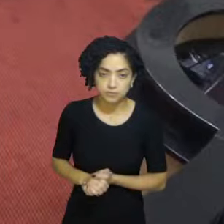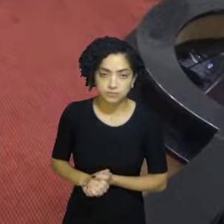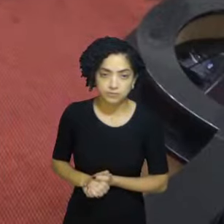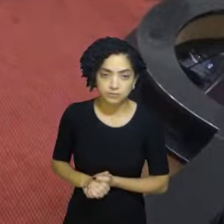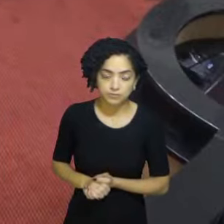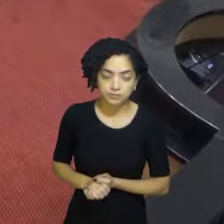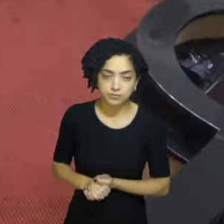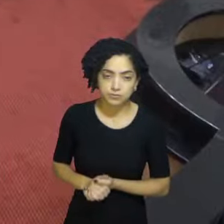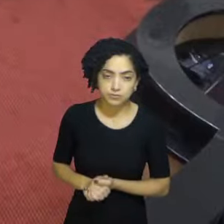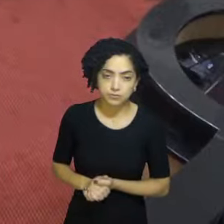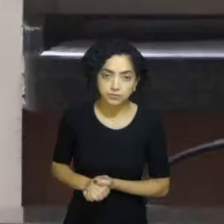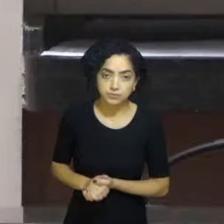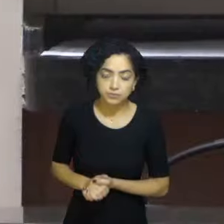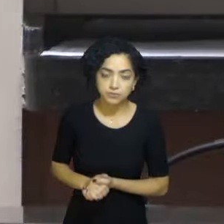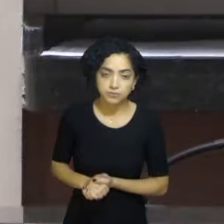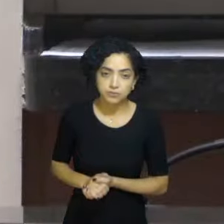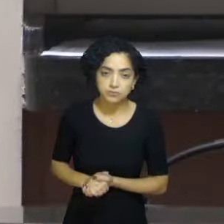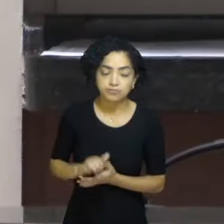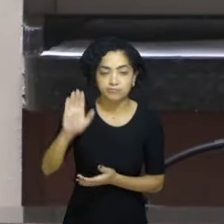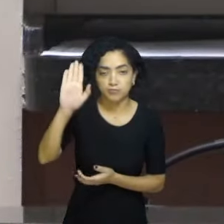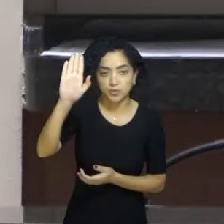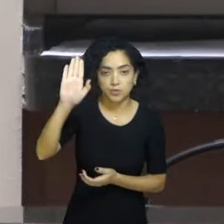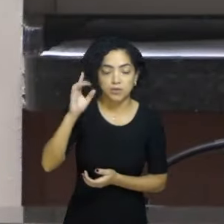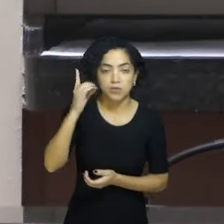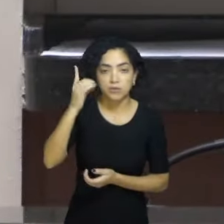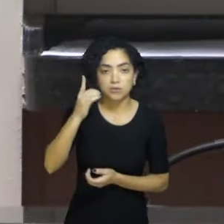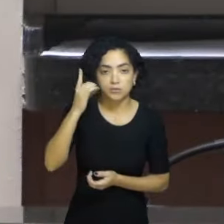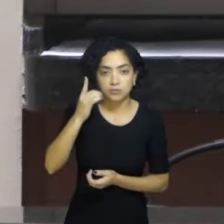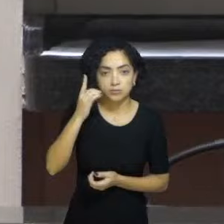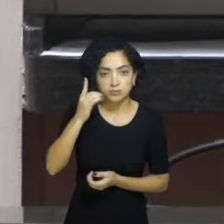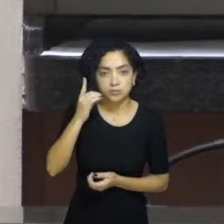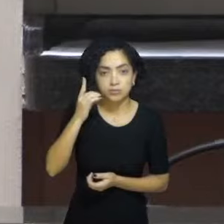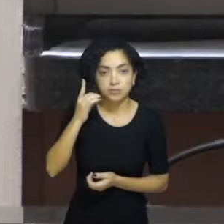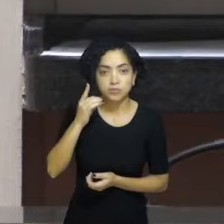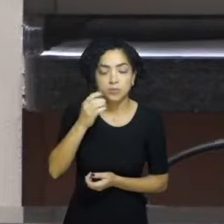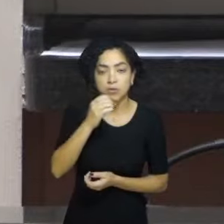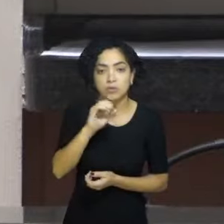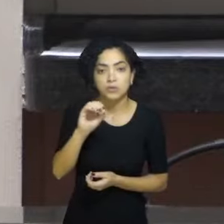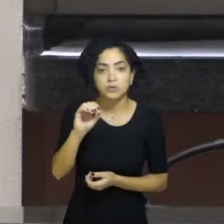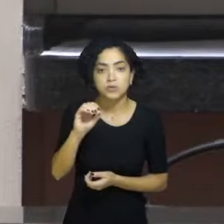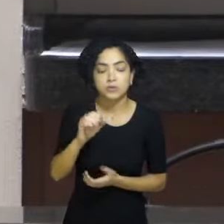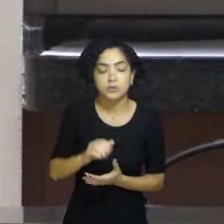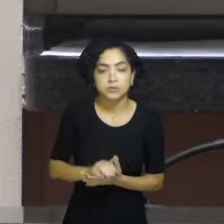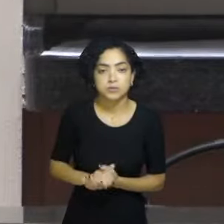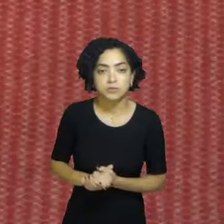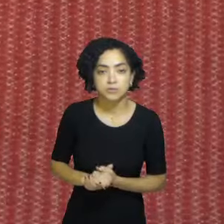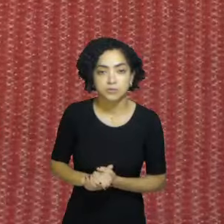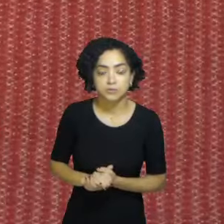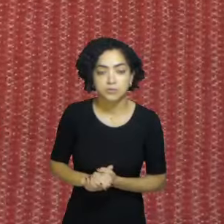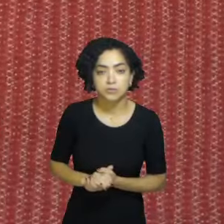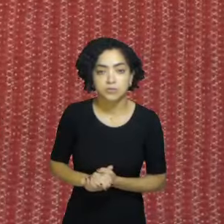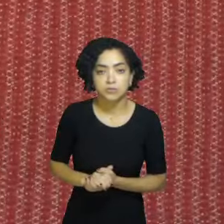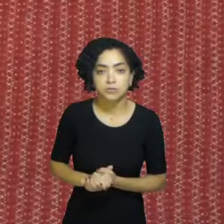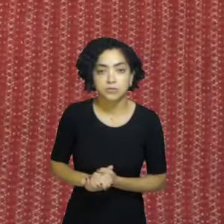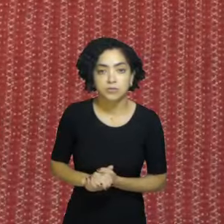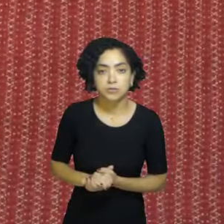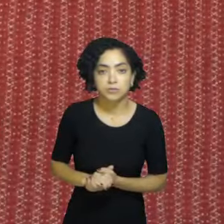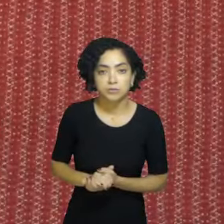Pela ordem, presidente. Pela ordem, deputado Oscar Gutz. Quero cumprimentar nossos colegas deputados, deputadas.